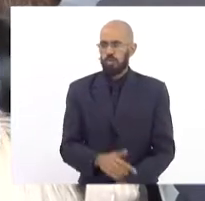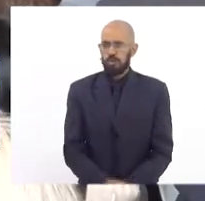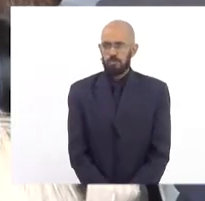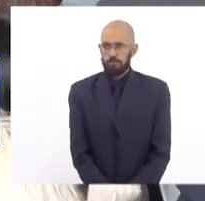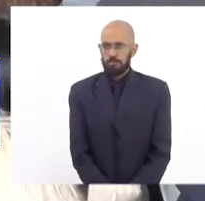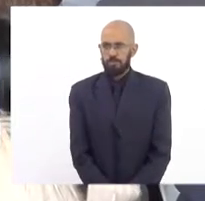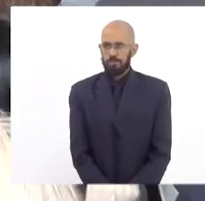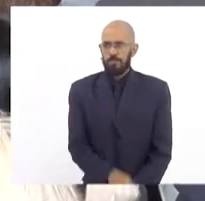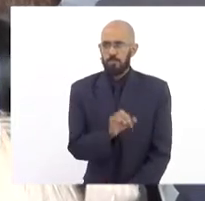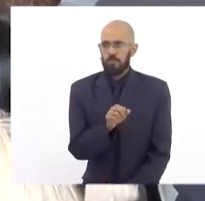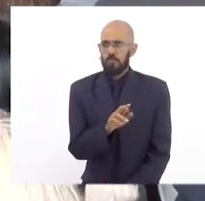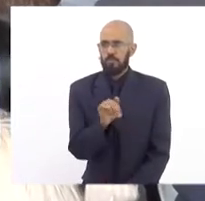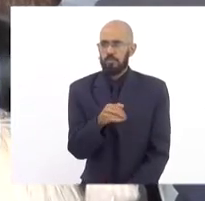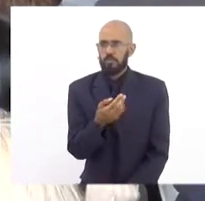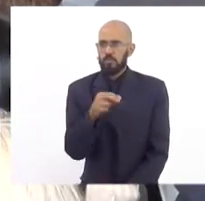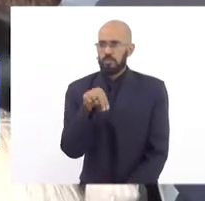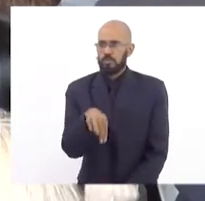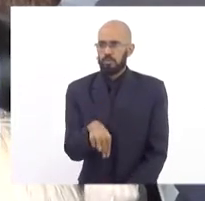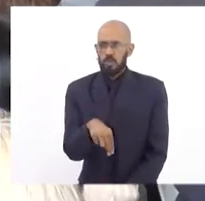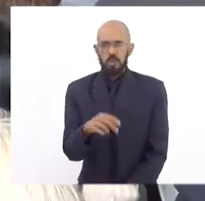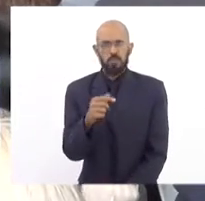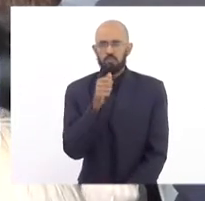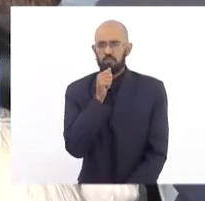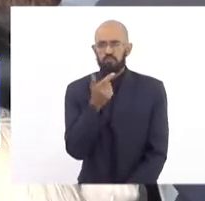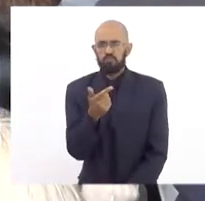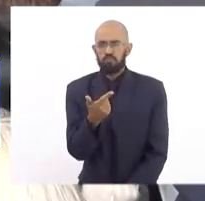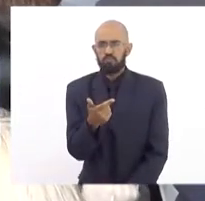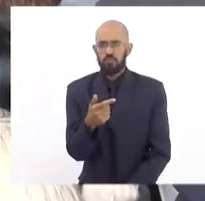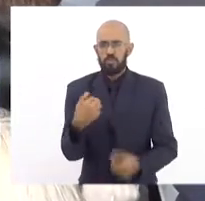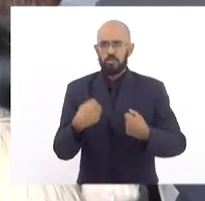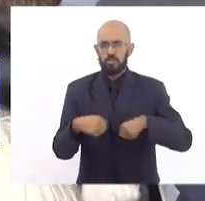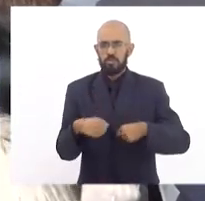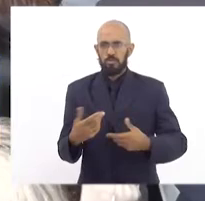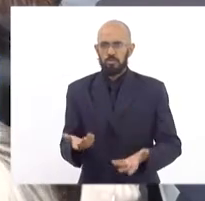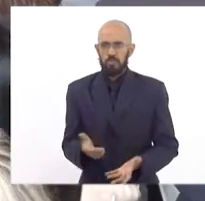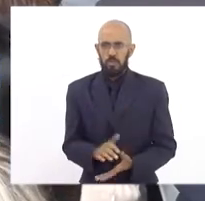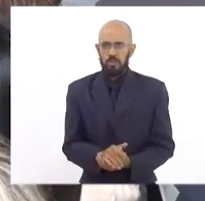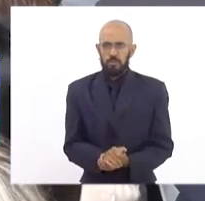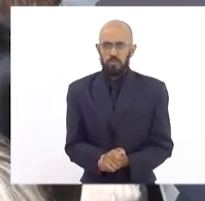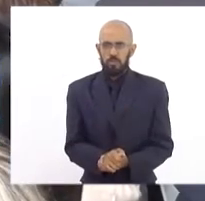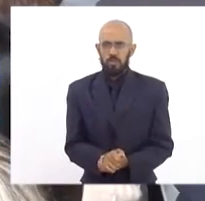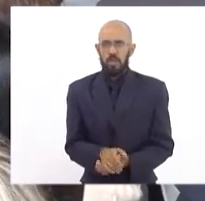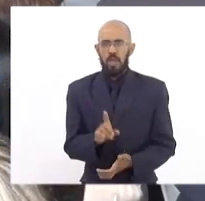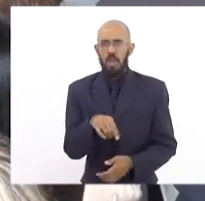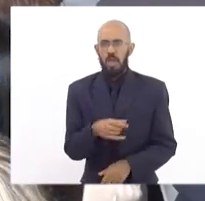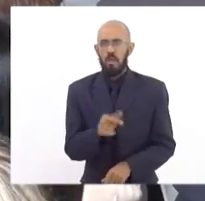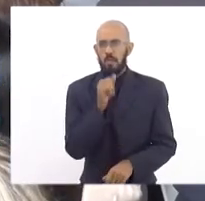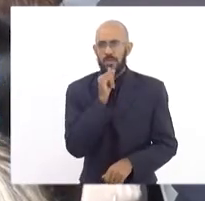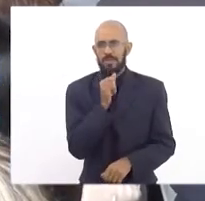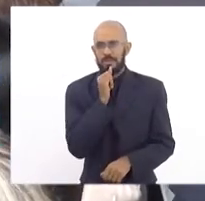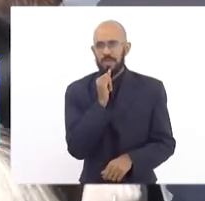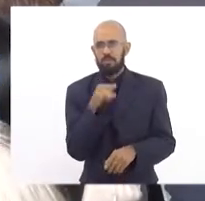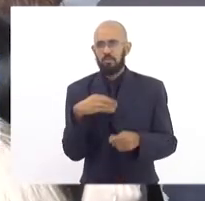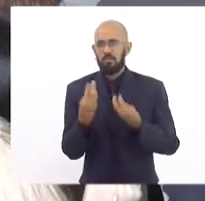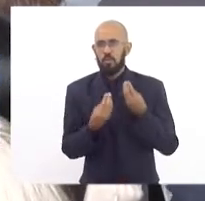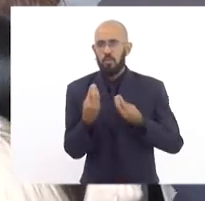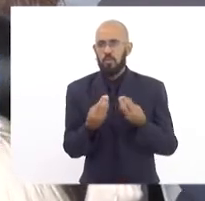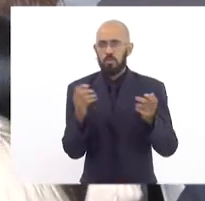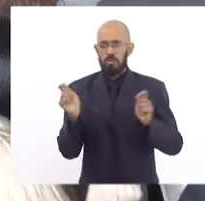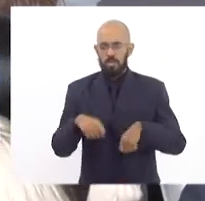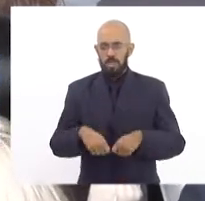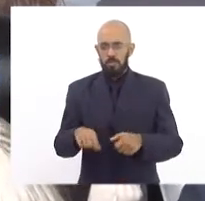nem na Fijan, nem no Sebrae, não tinha essa demanda. Então, é um exemplo que a gente pode fazer com poucos